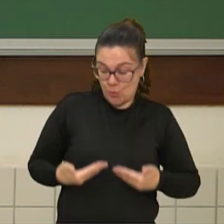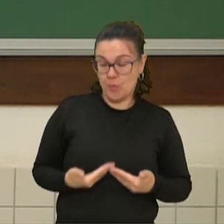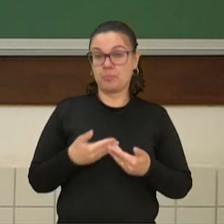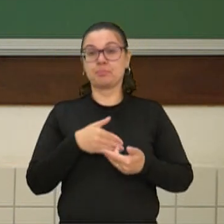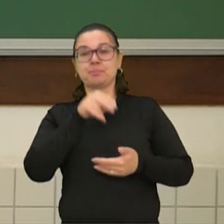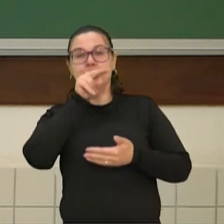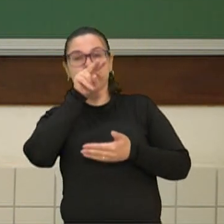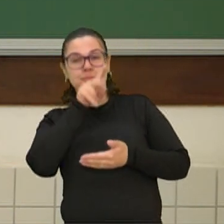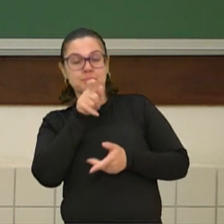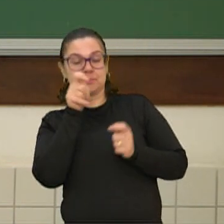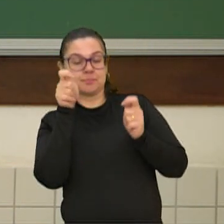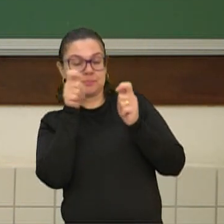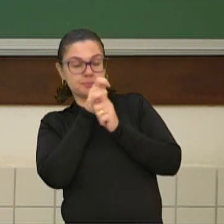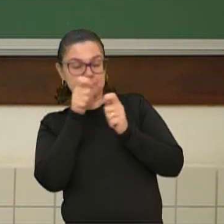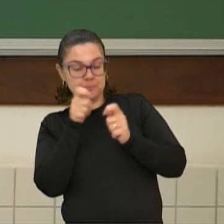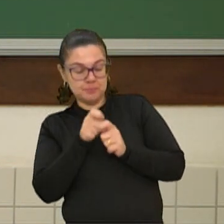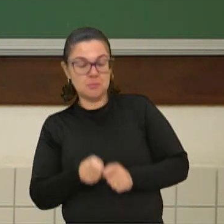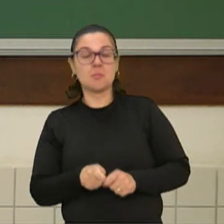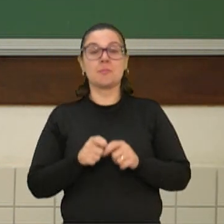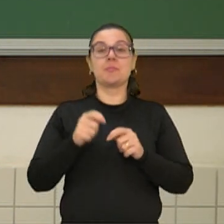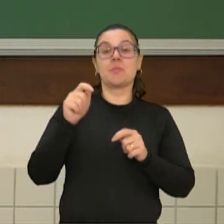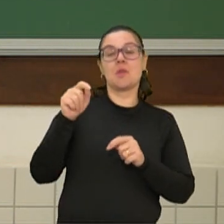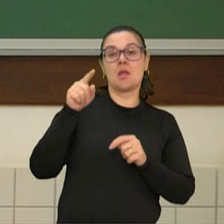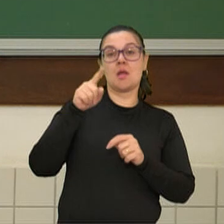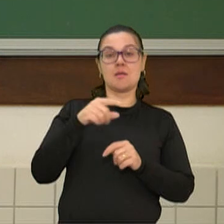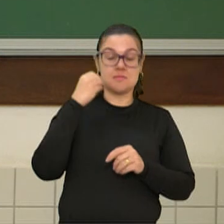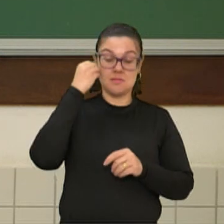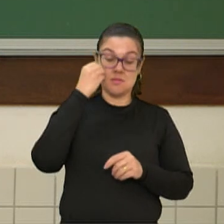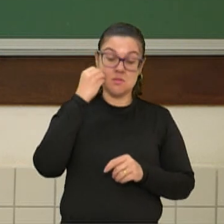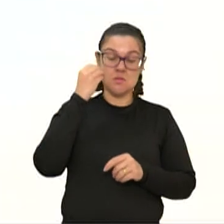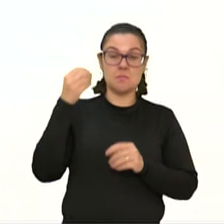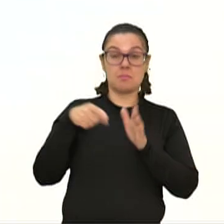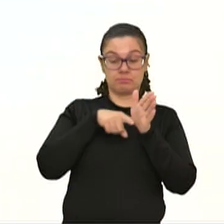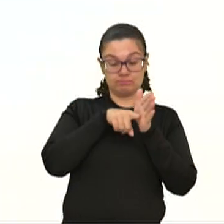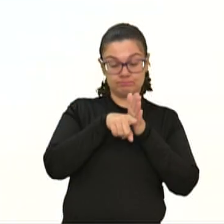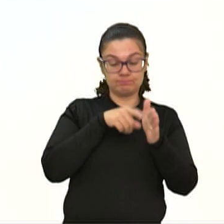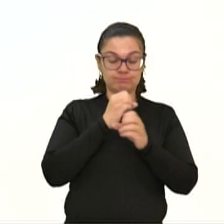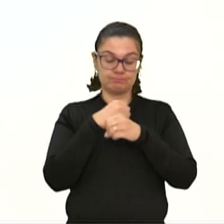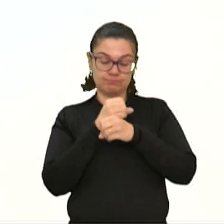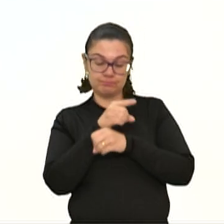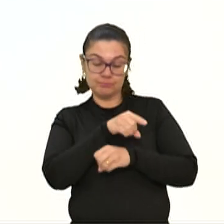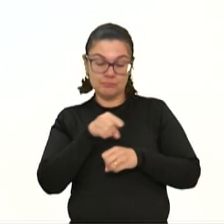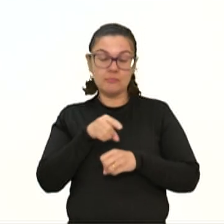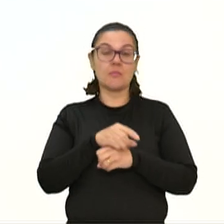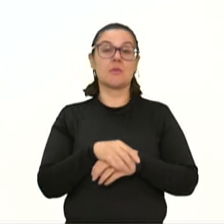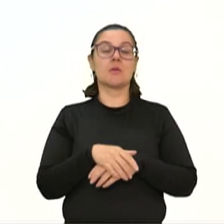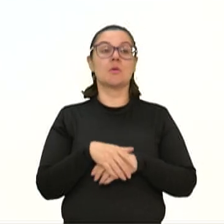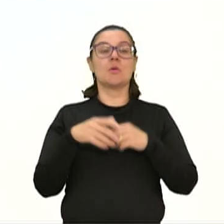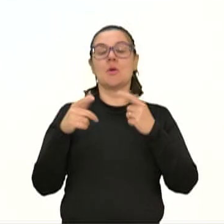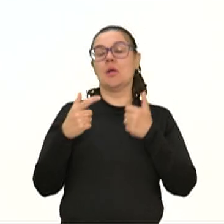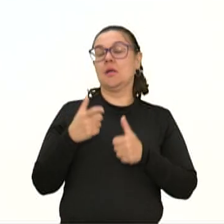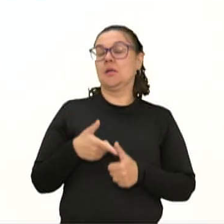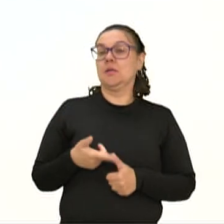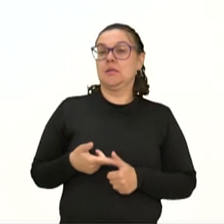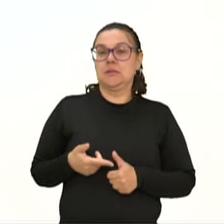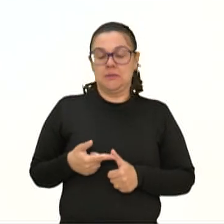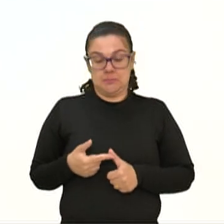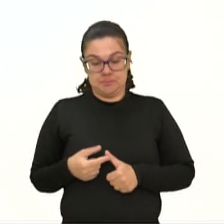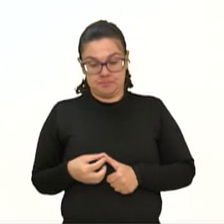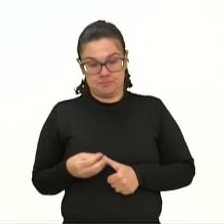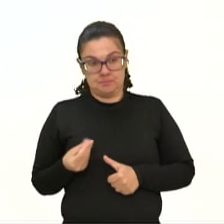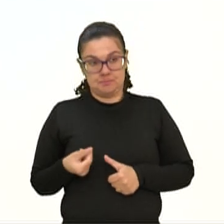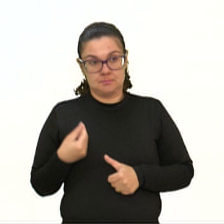seu corpo. Você, por meio desse exame, você consegue verificar o seu